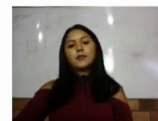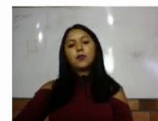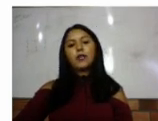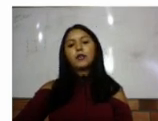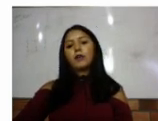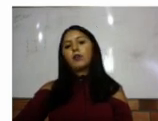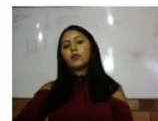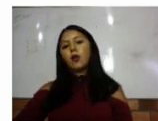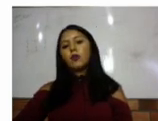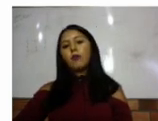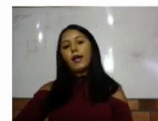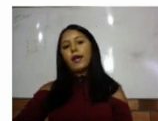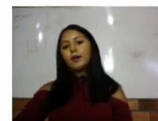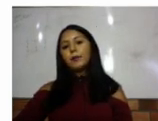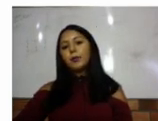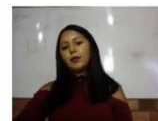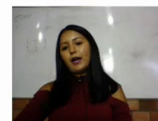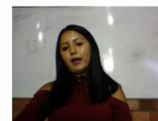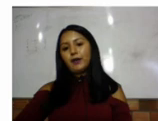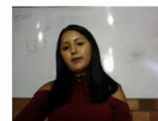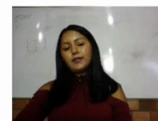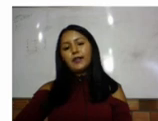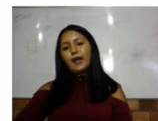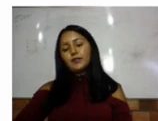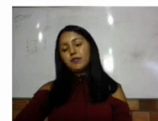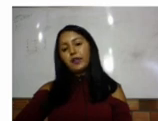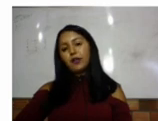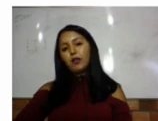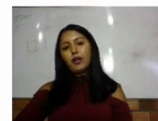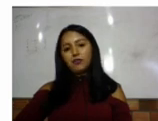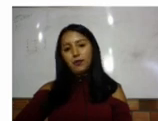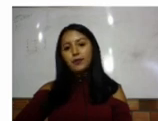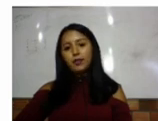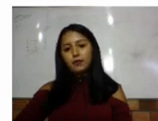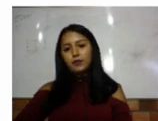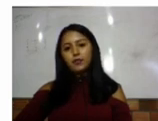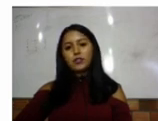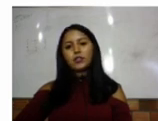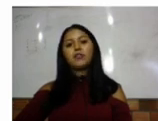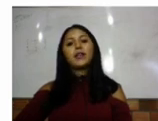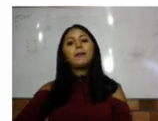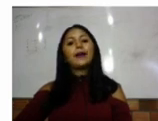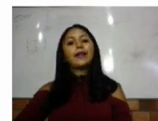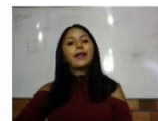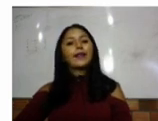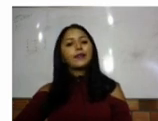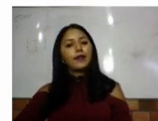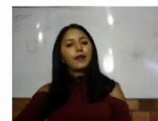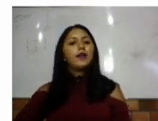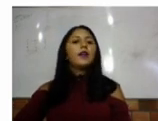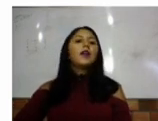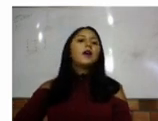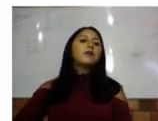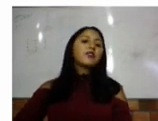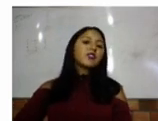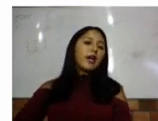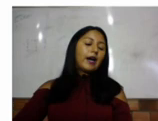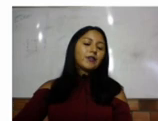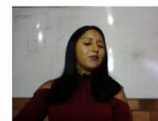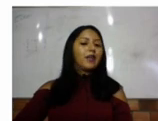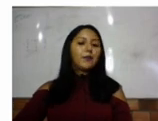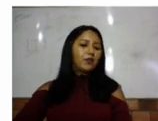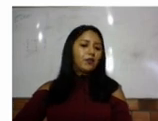um substantivo masculino aí eu troco é horário caso eu venha colocar no feminino né gente então fica parenta